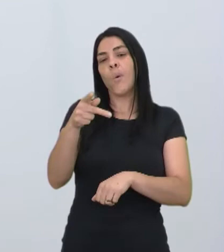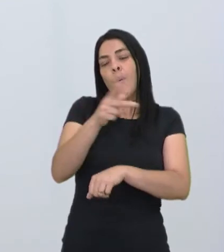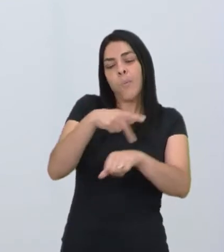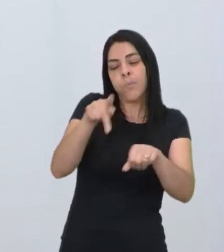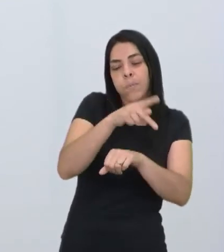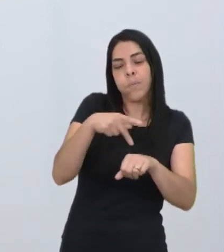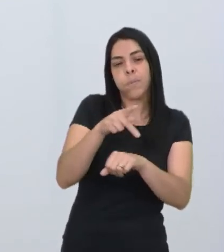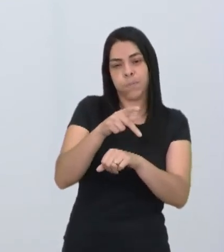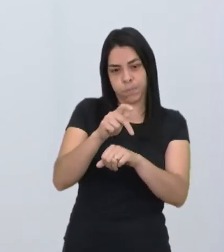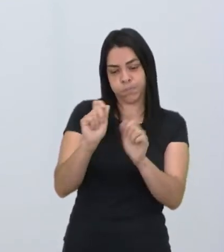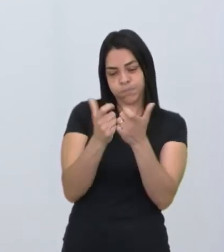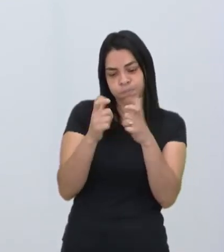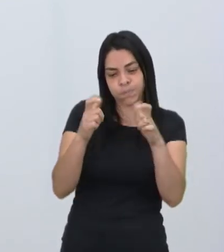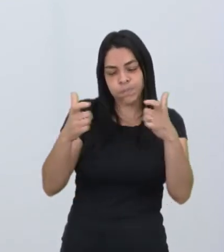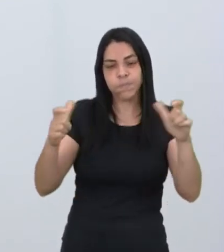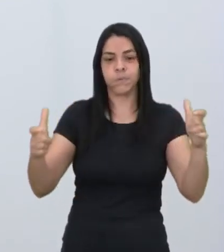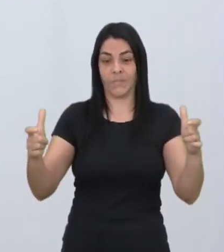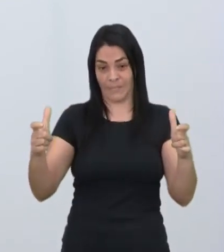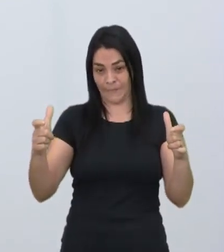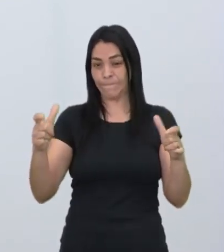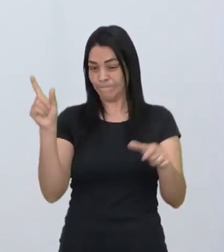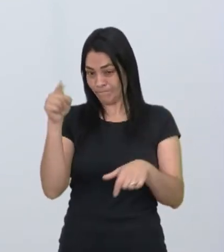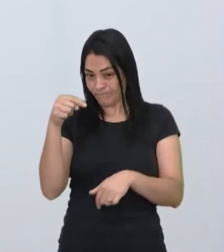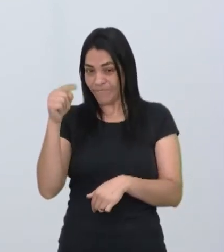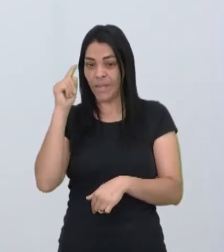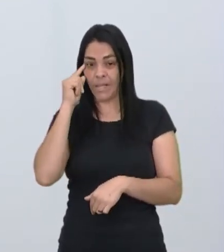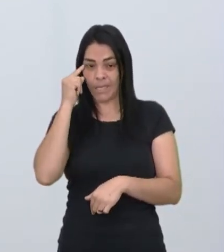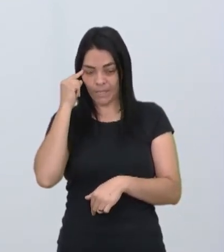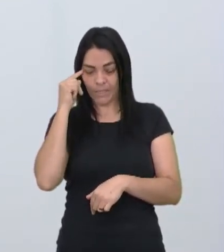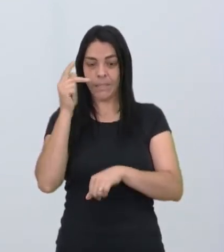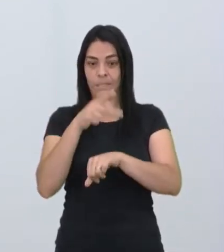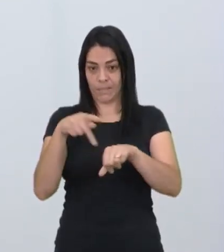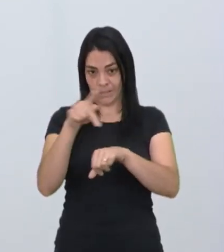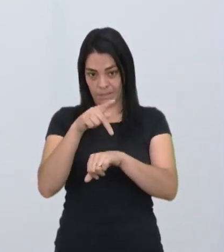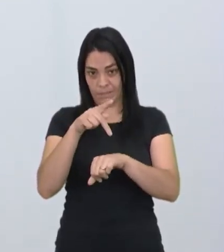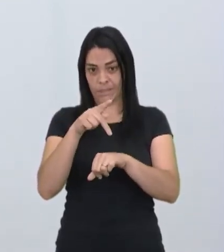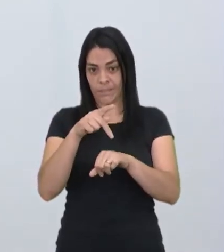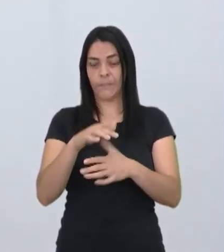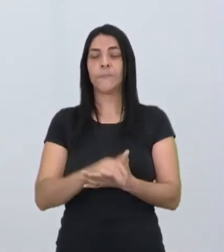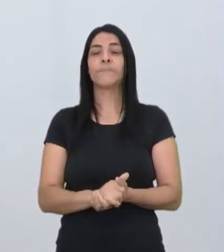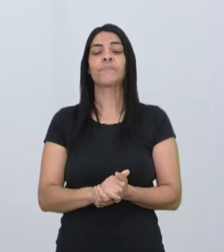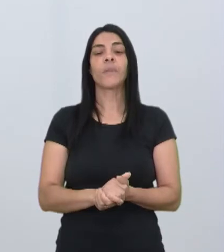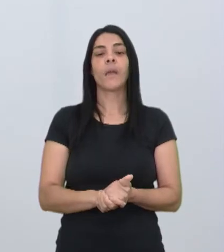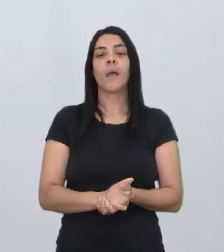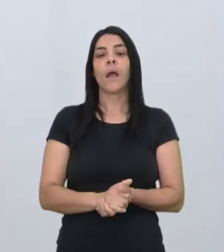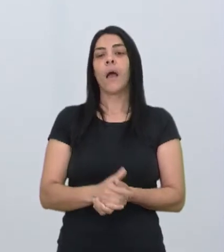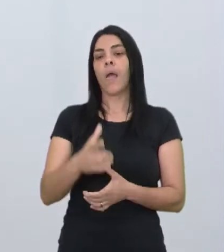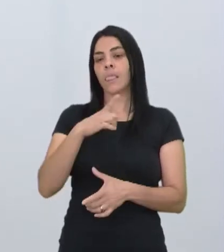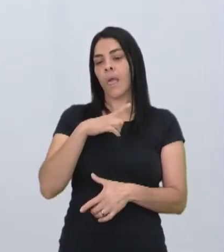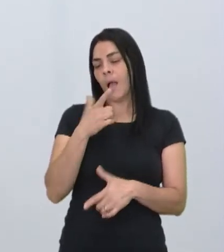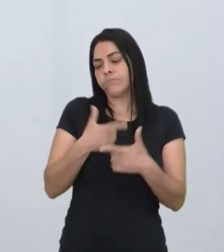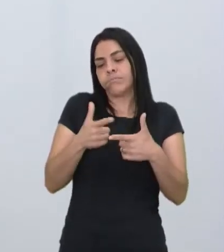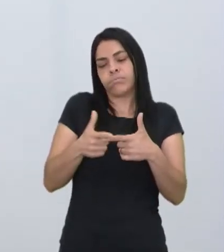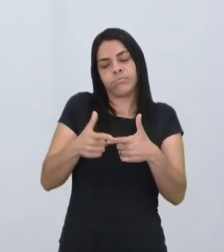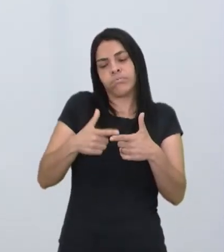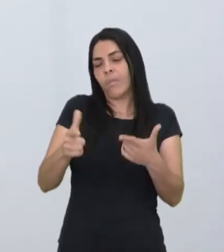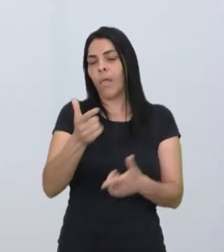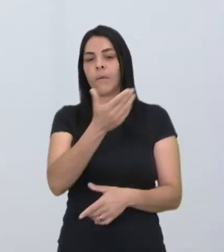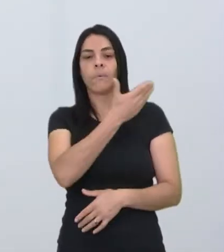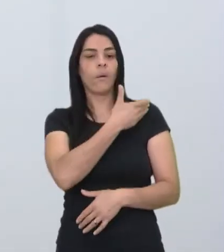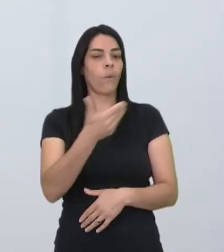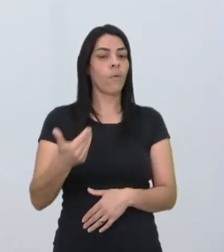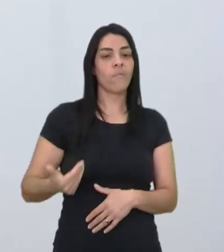China, e que isso acaba trazendo aí, acarretando problemas, inclusive problemas governamentais,